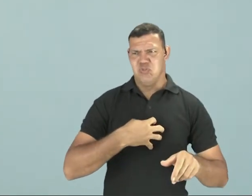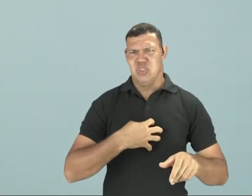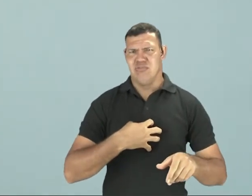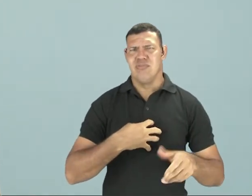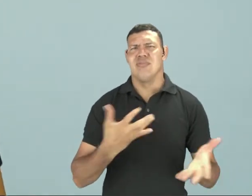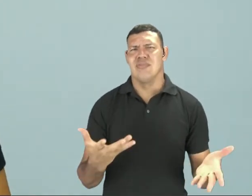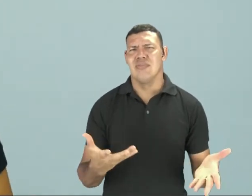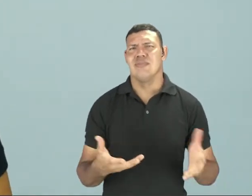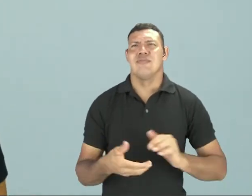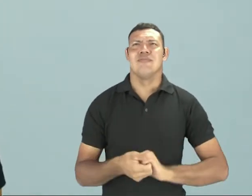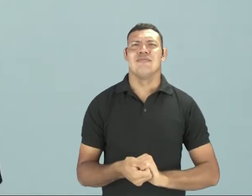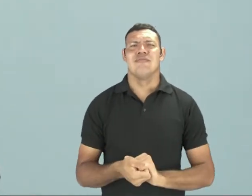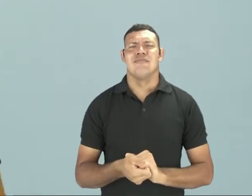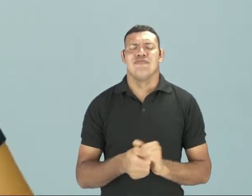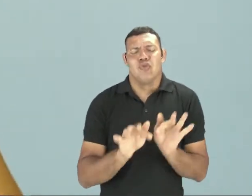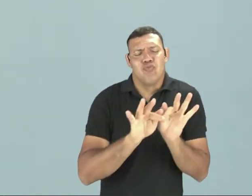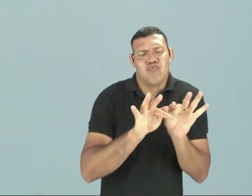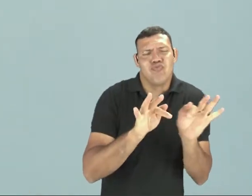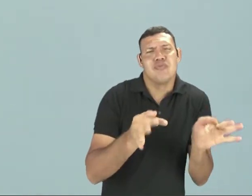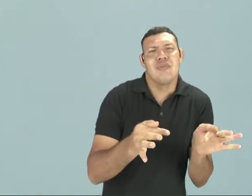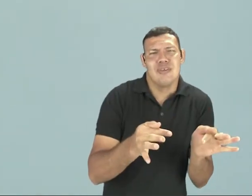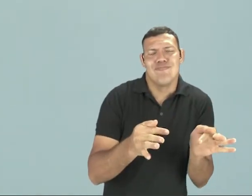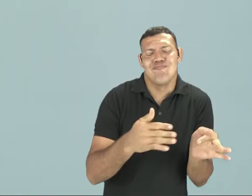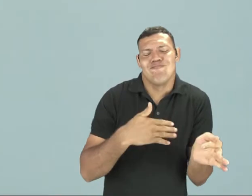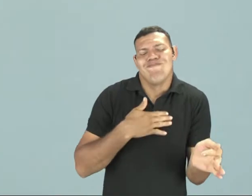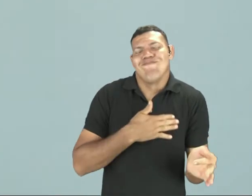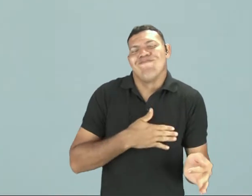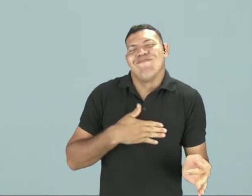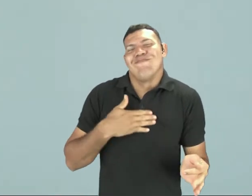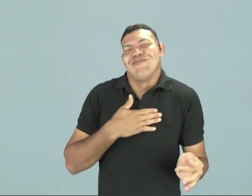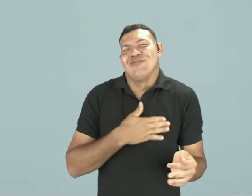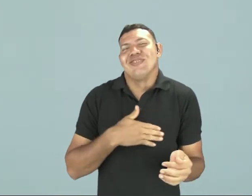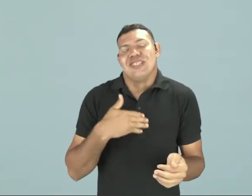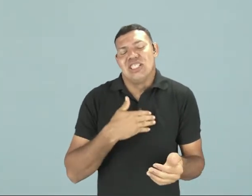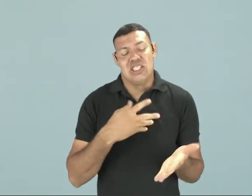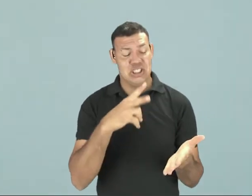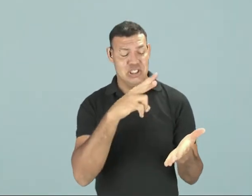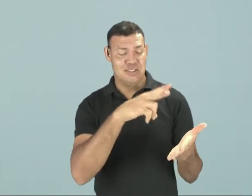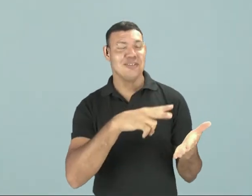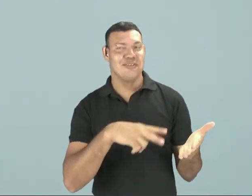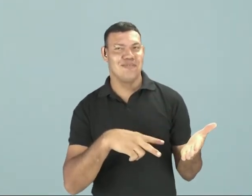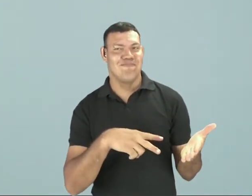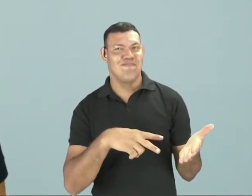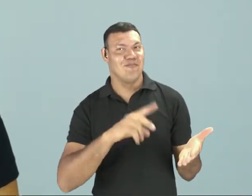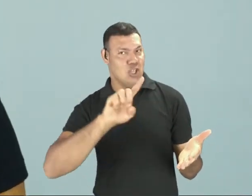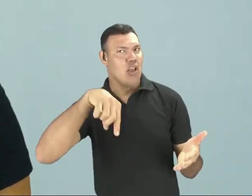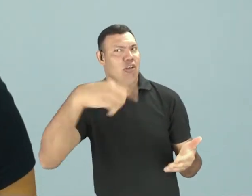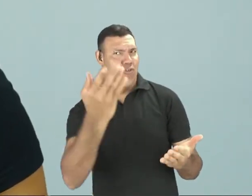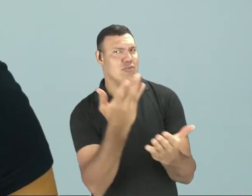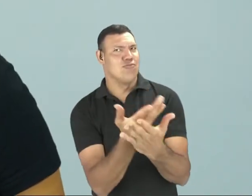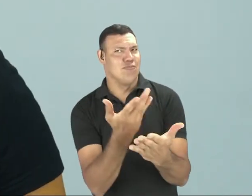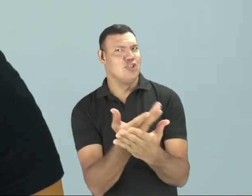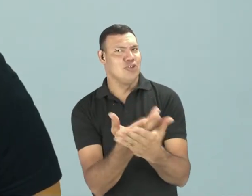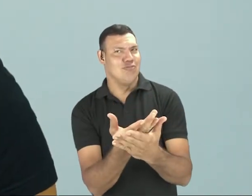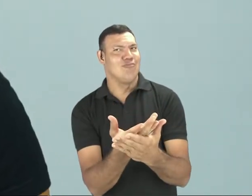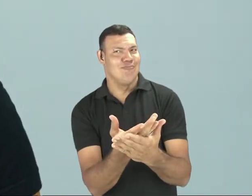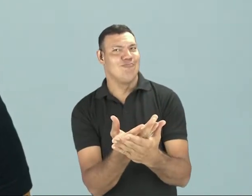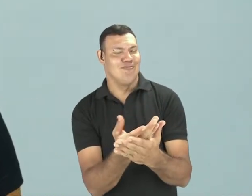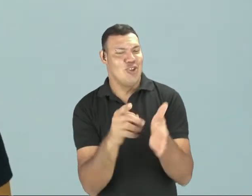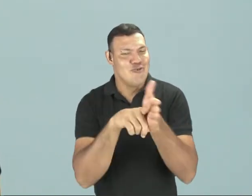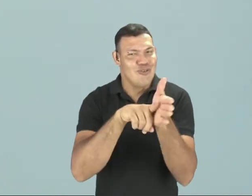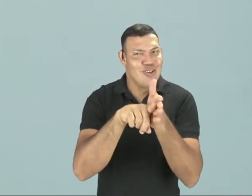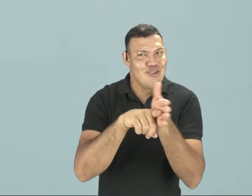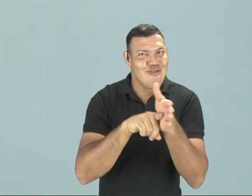uma forma simples, uma forma gostosa de você visualizar. Então vai lá, depois da minha aula você procura lá